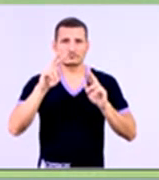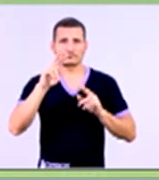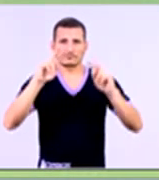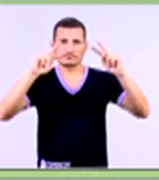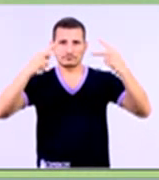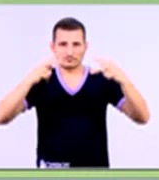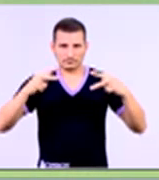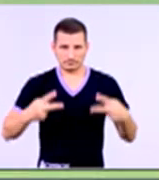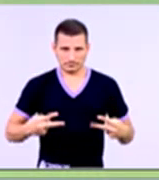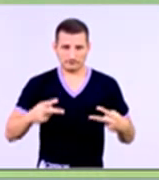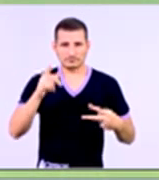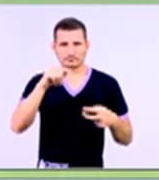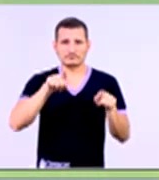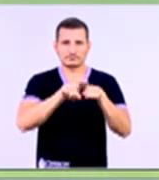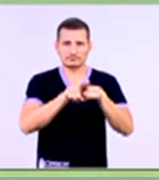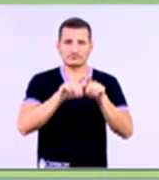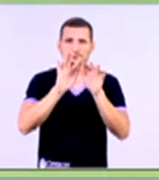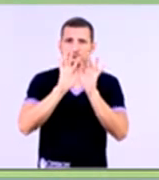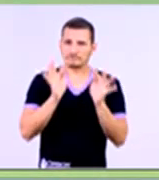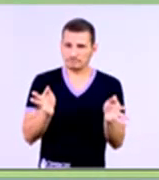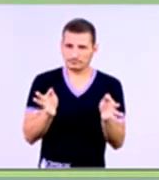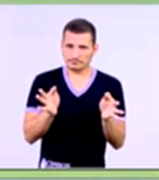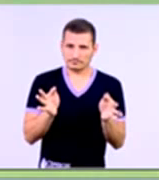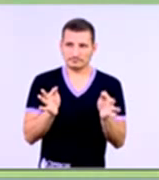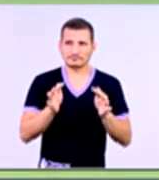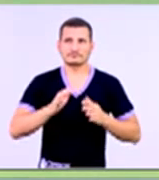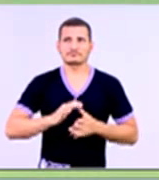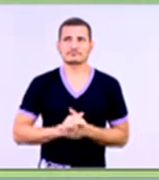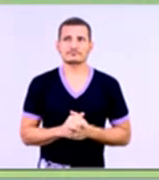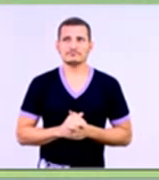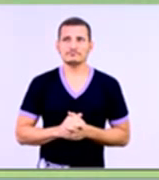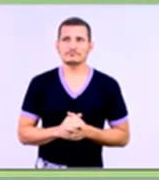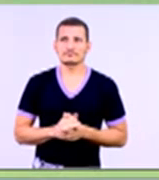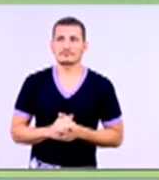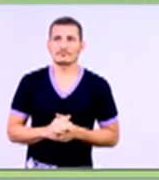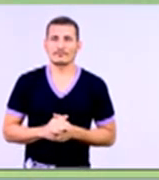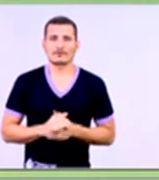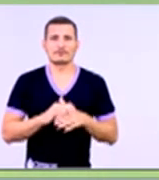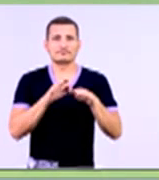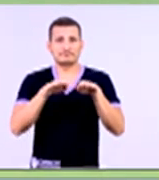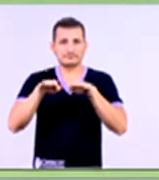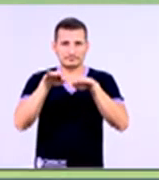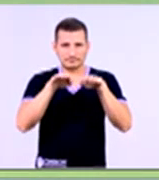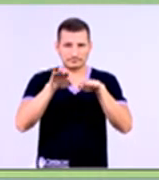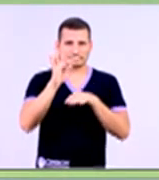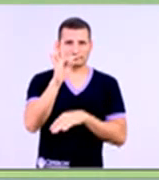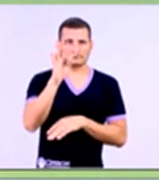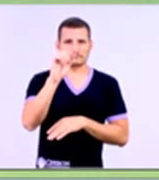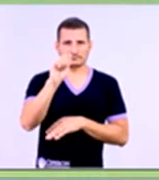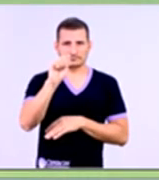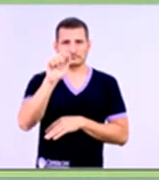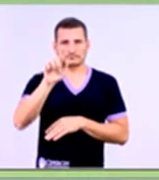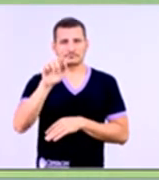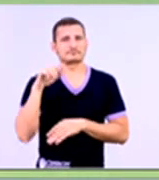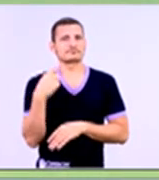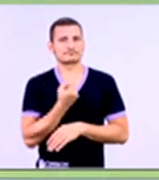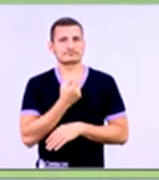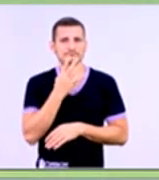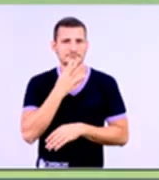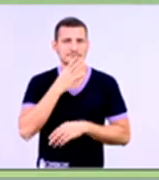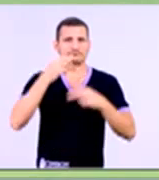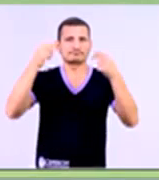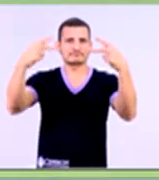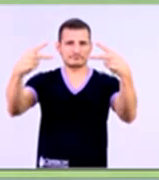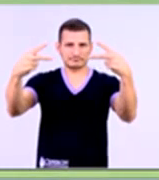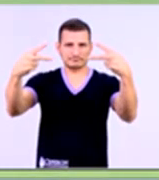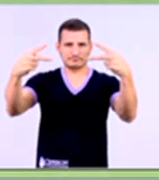e bastante robusta. O padrão de tag nós conhecemos. Normalmente é a abertura